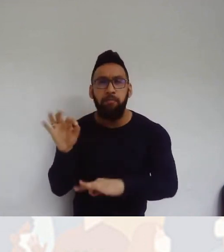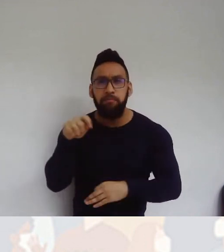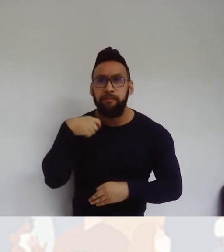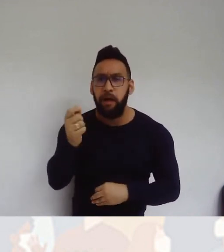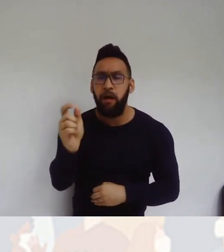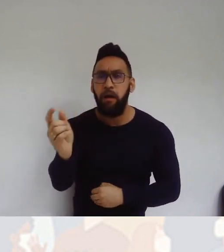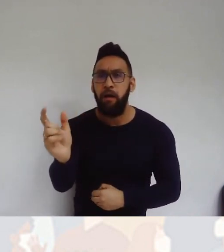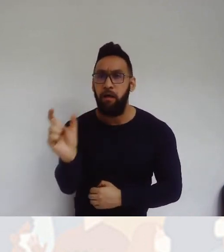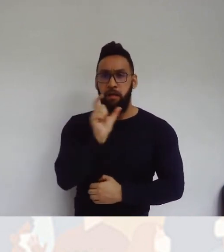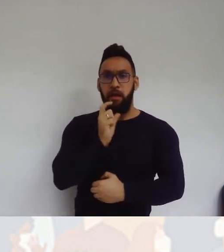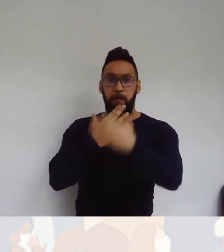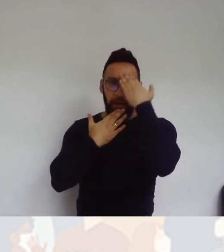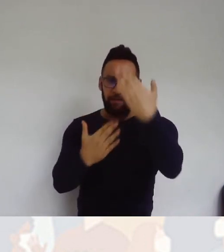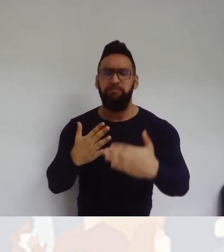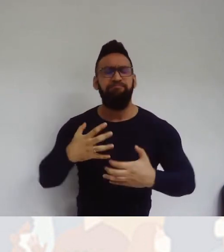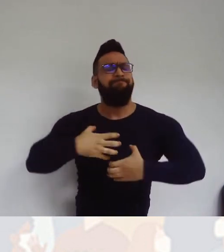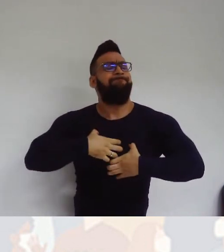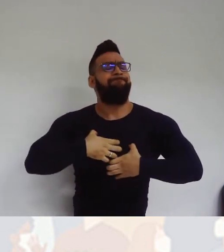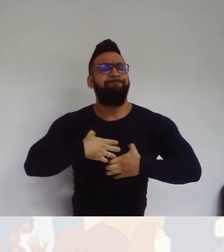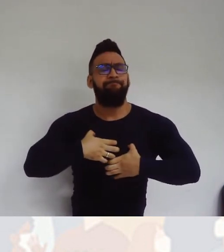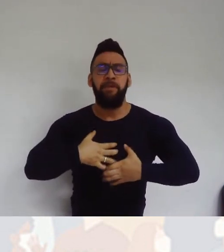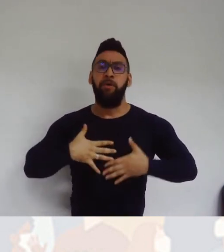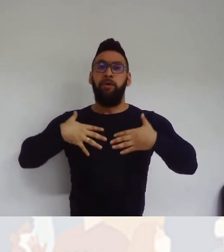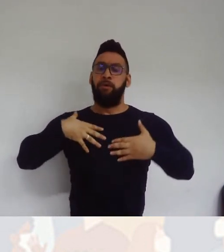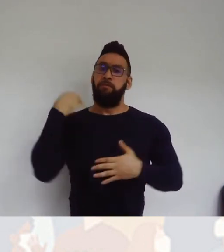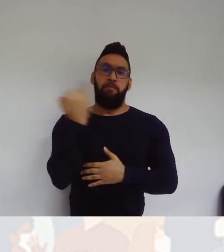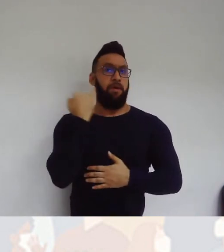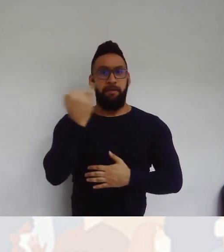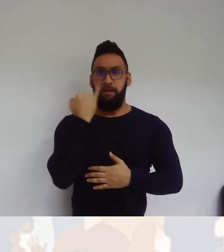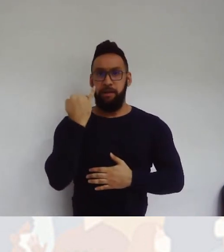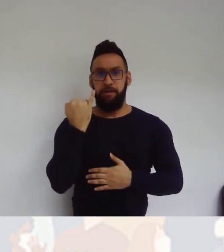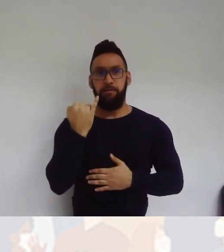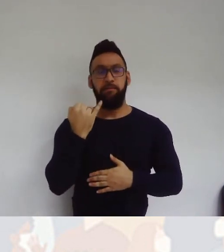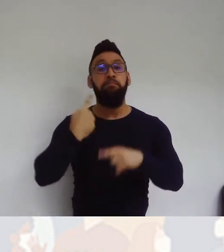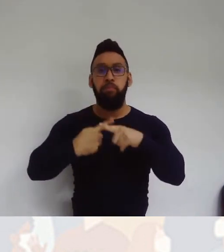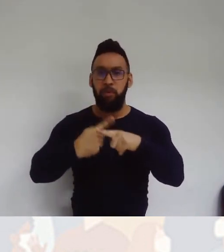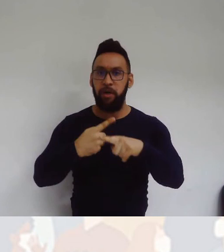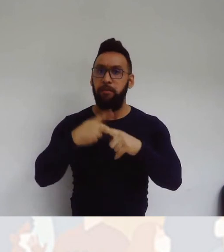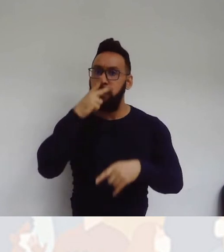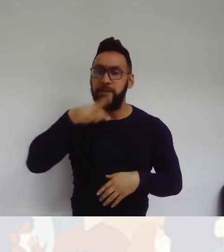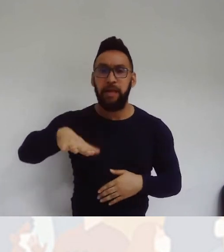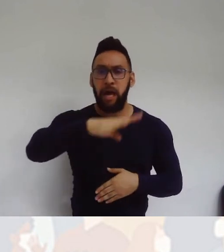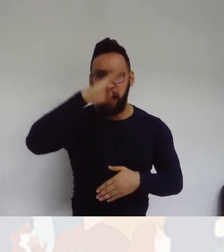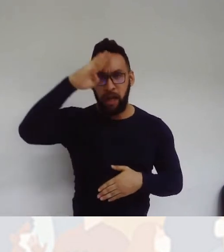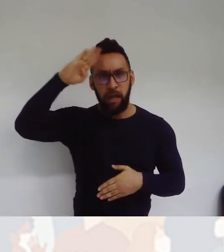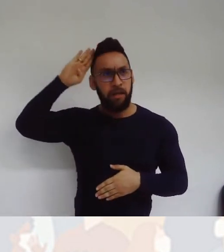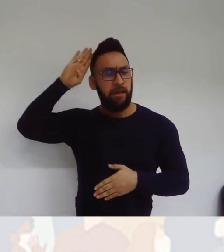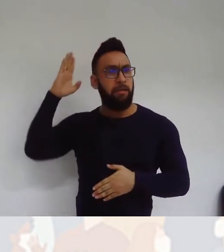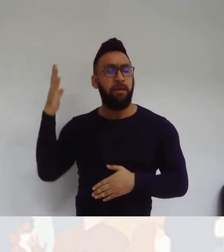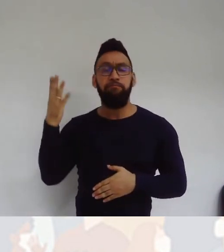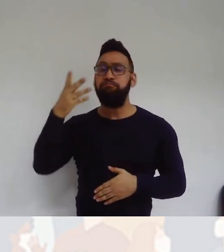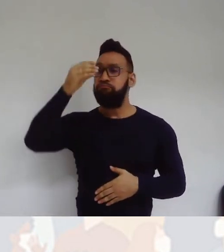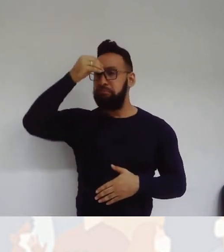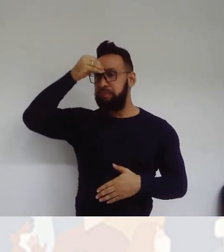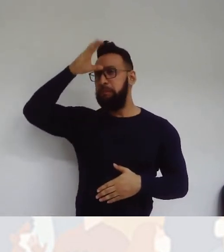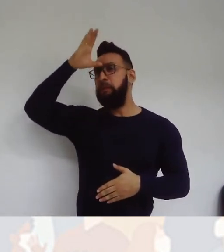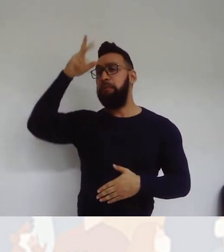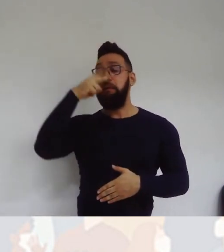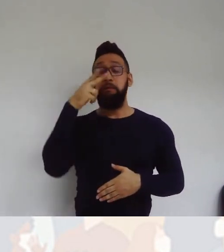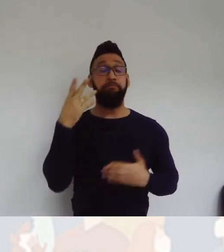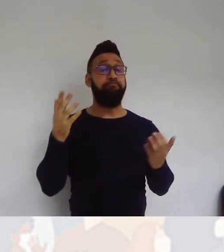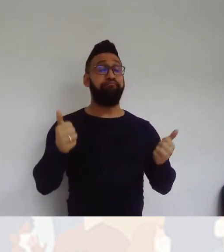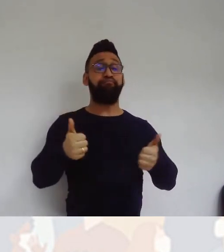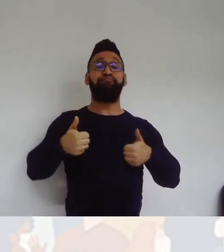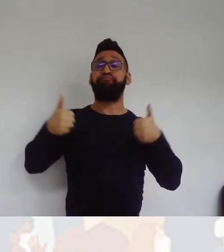que na academia eu acho que há uma certa vulgarização do conhecimento.